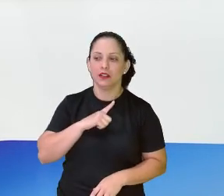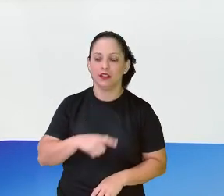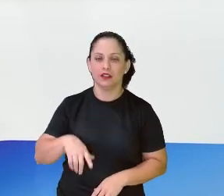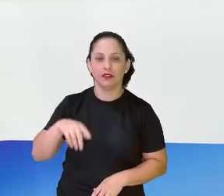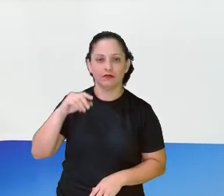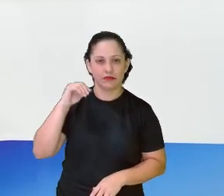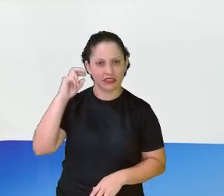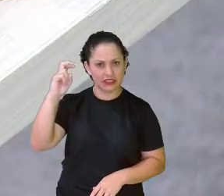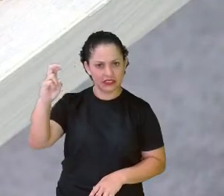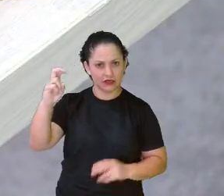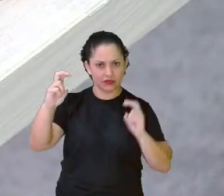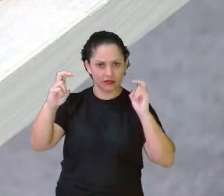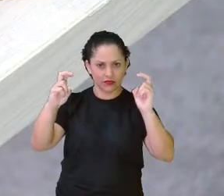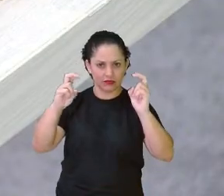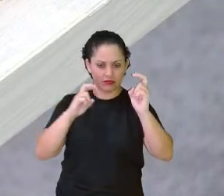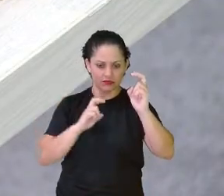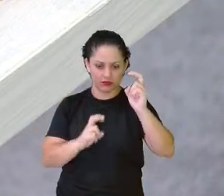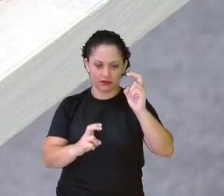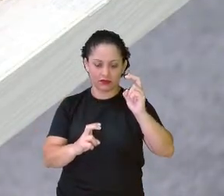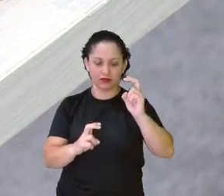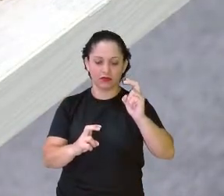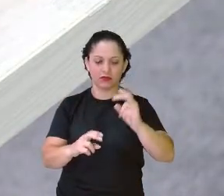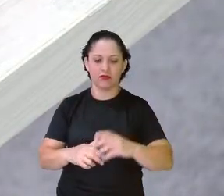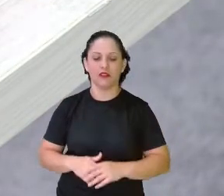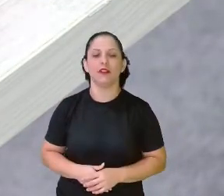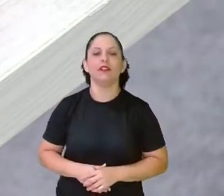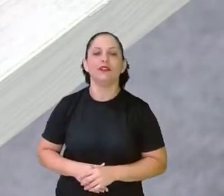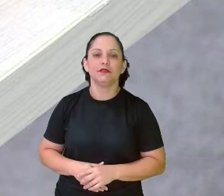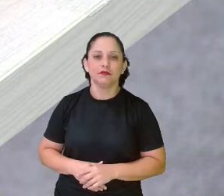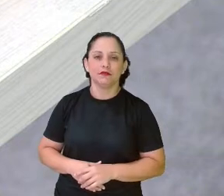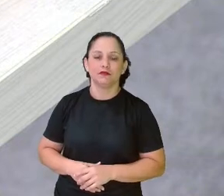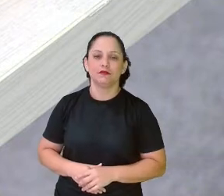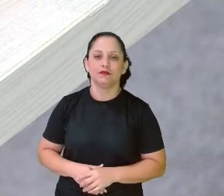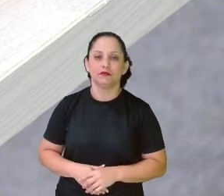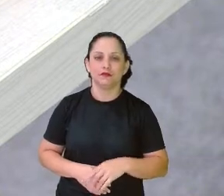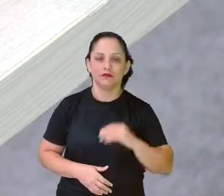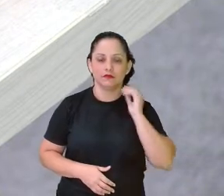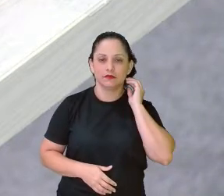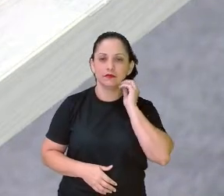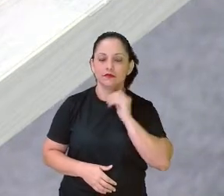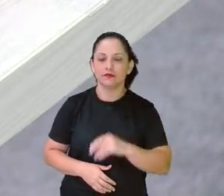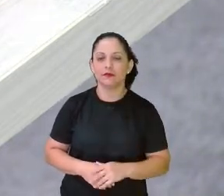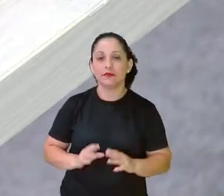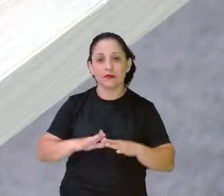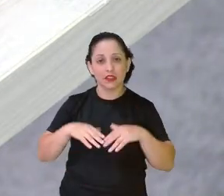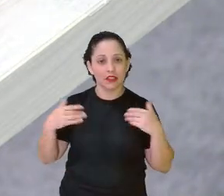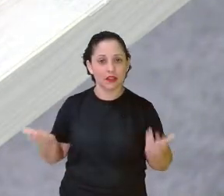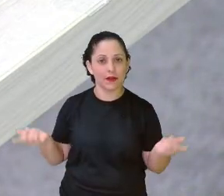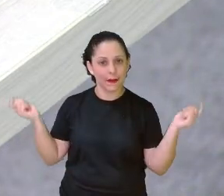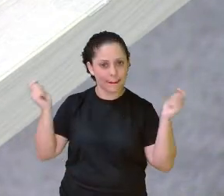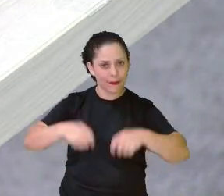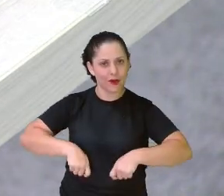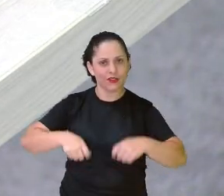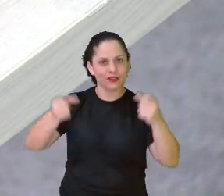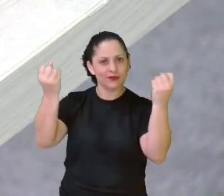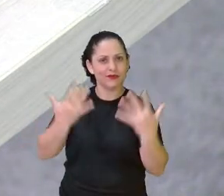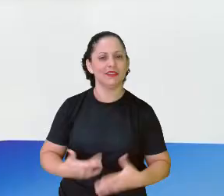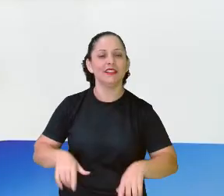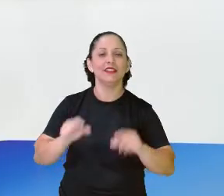aqui vale 5 e aqui vale 5. Então, eu posso dizer